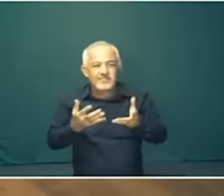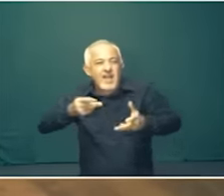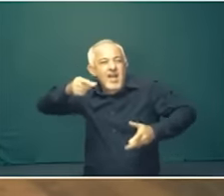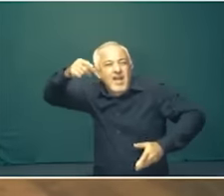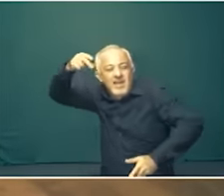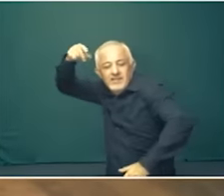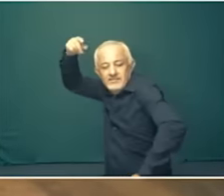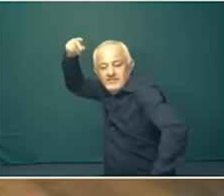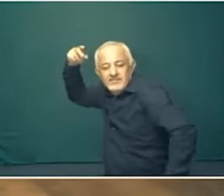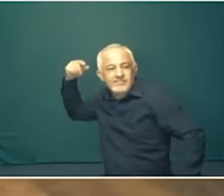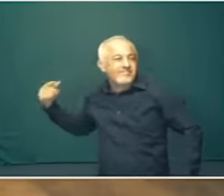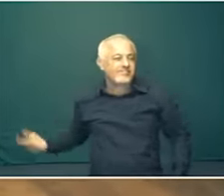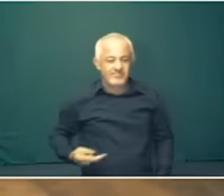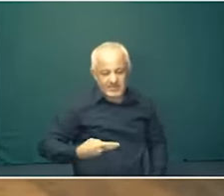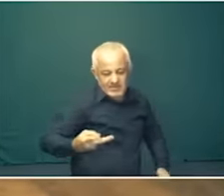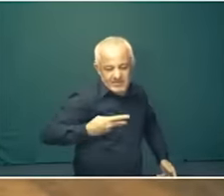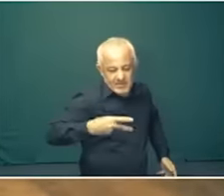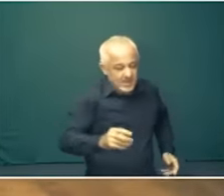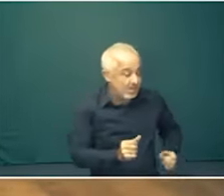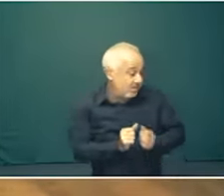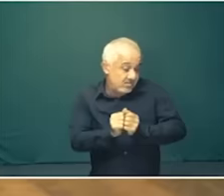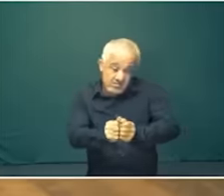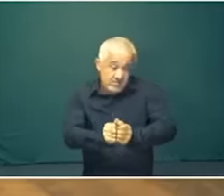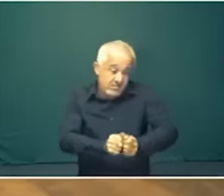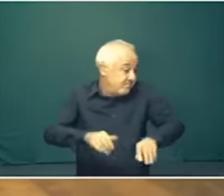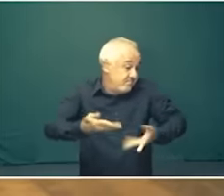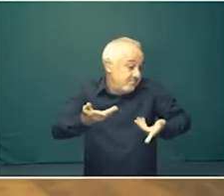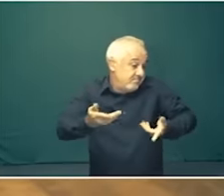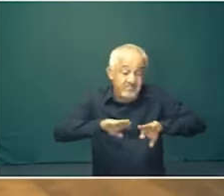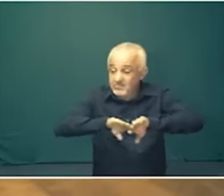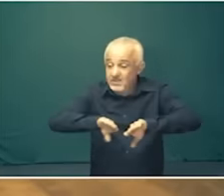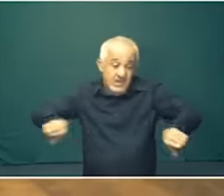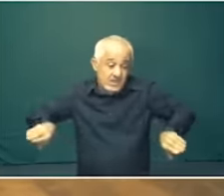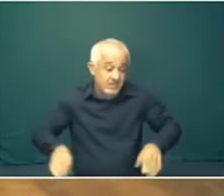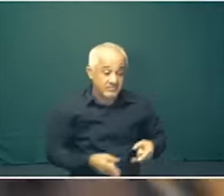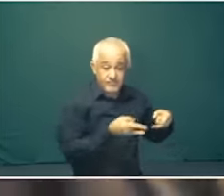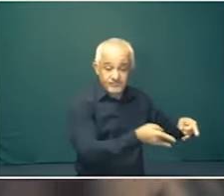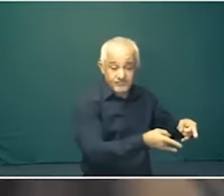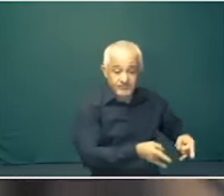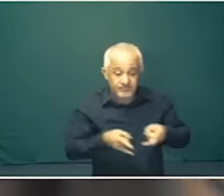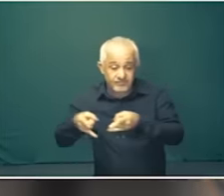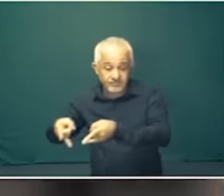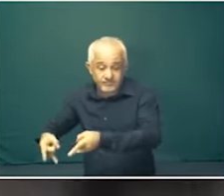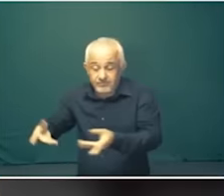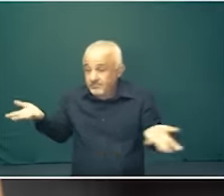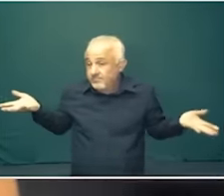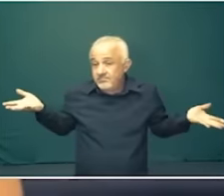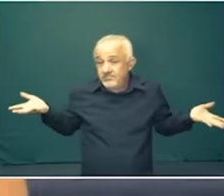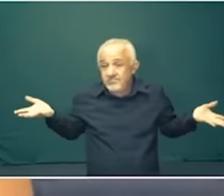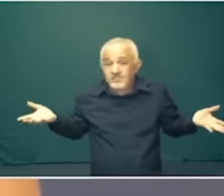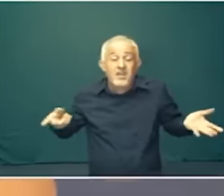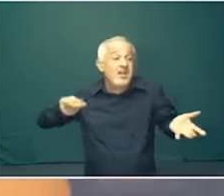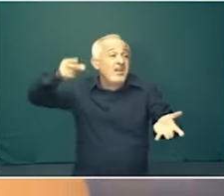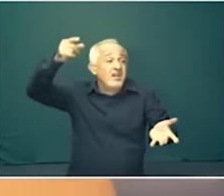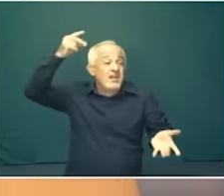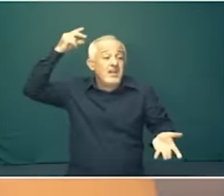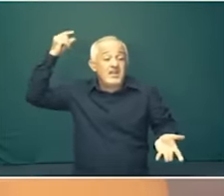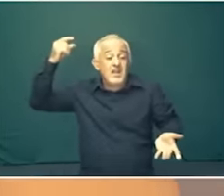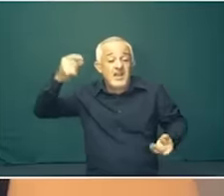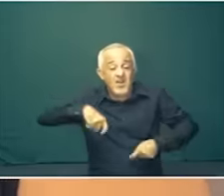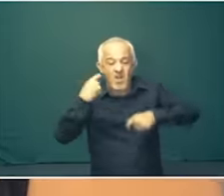Faz tempo que a gente vive junto, mas tá separados. Eu e você dormindo, cada um pro lado. Faz tempo que a gente